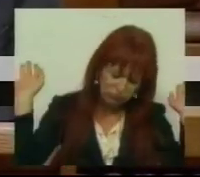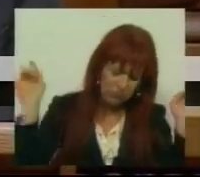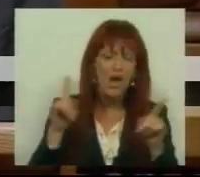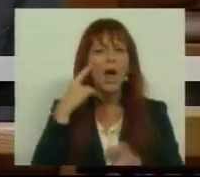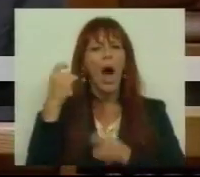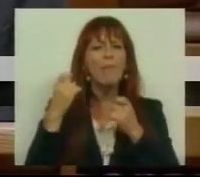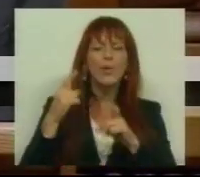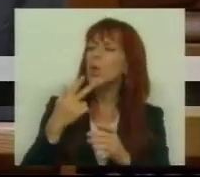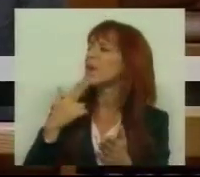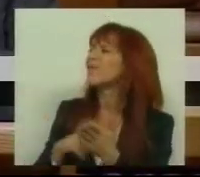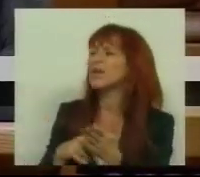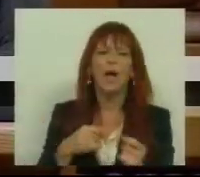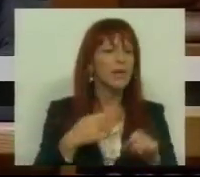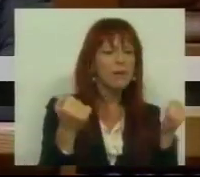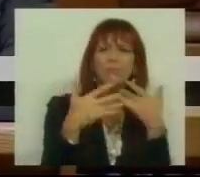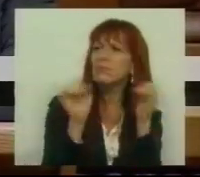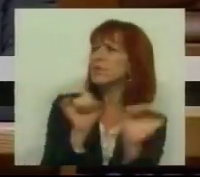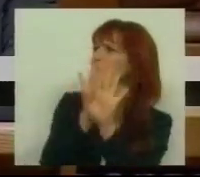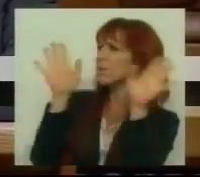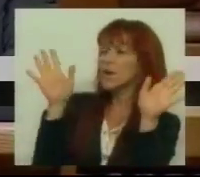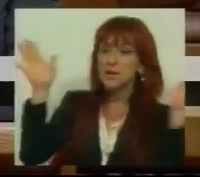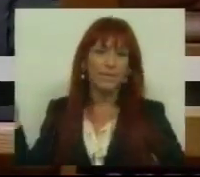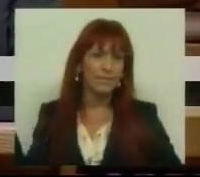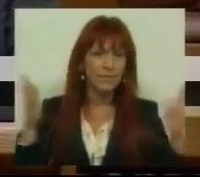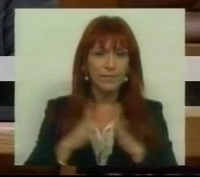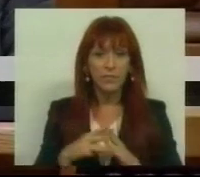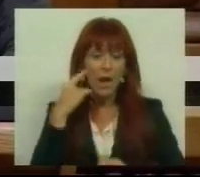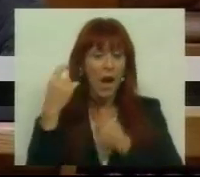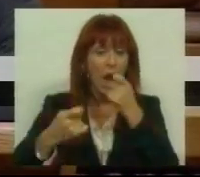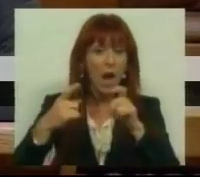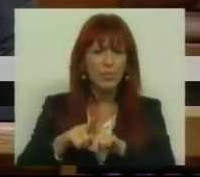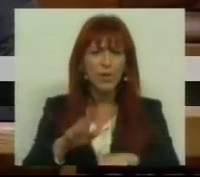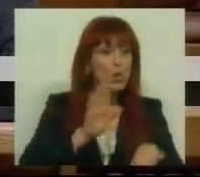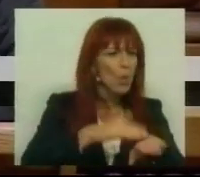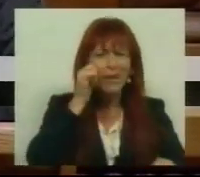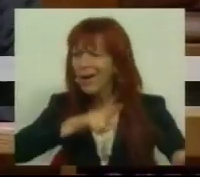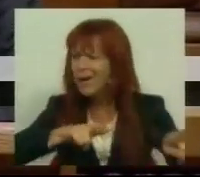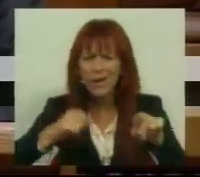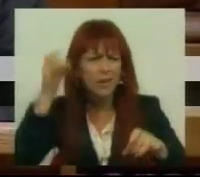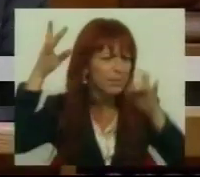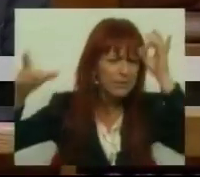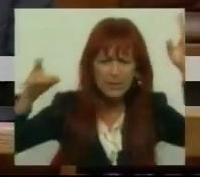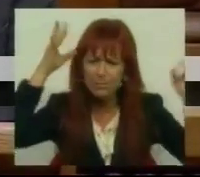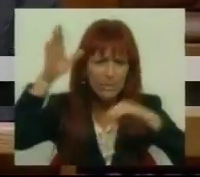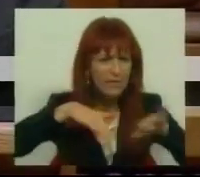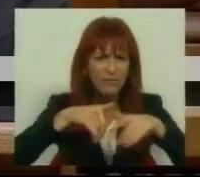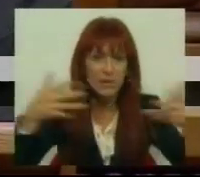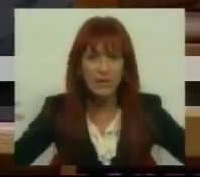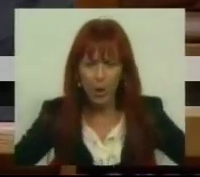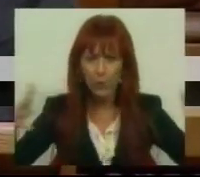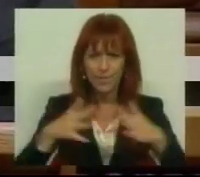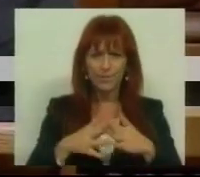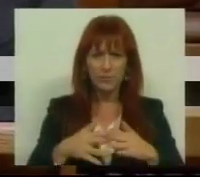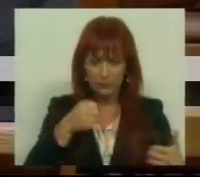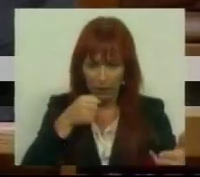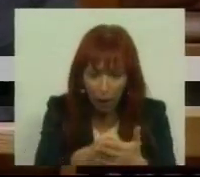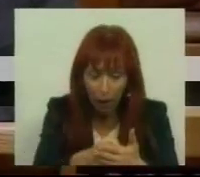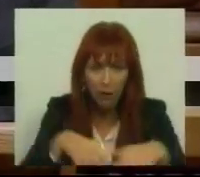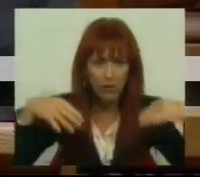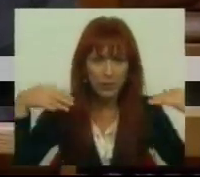à procura da verdade e da transparência, em busca dos culpados e das fraudes que cometeram,